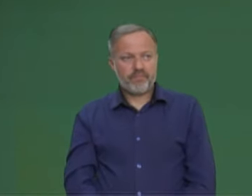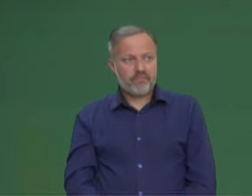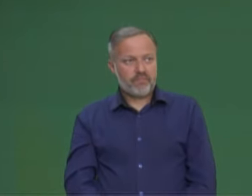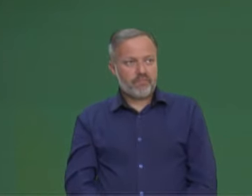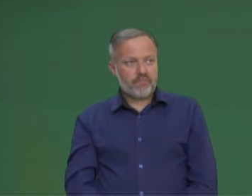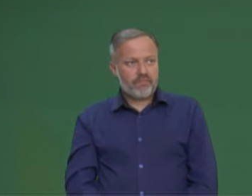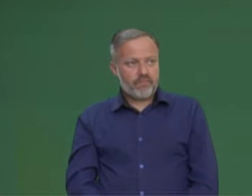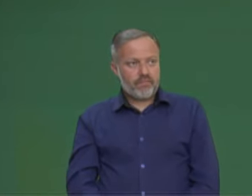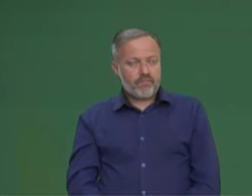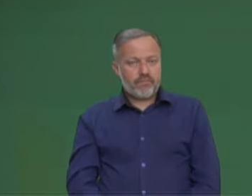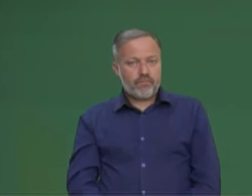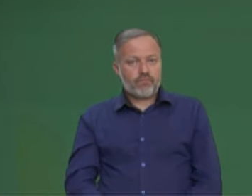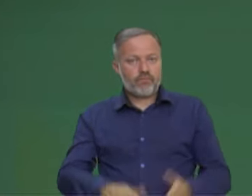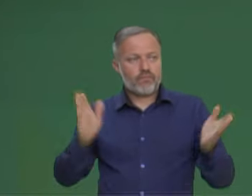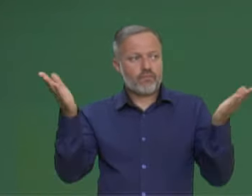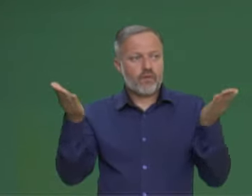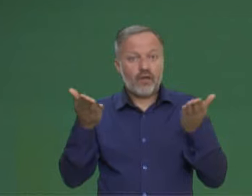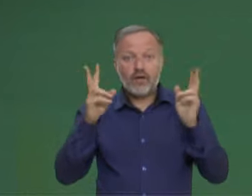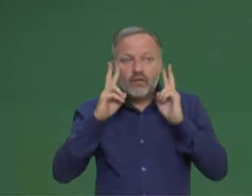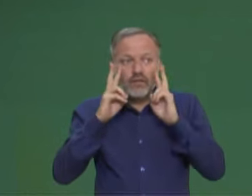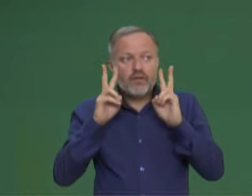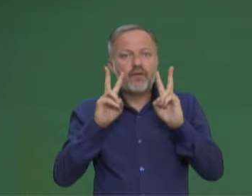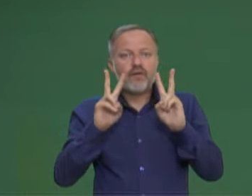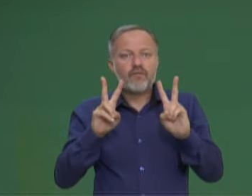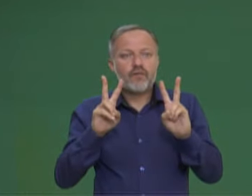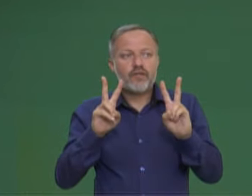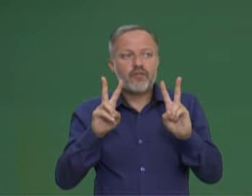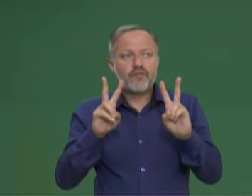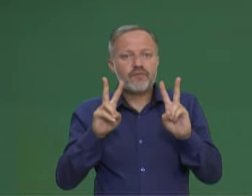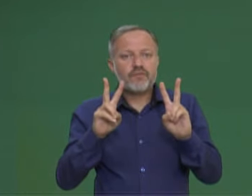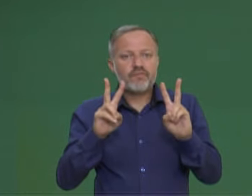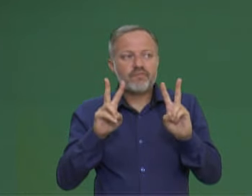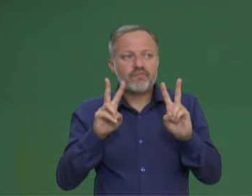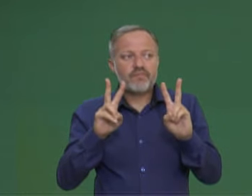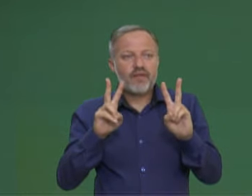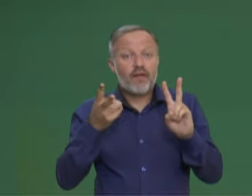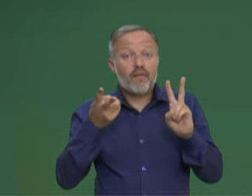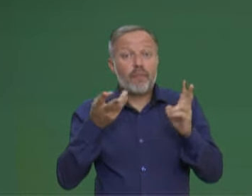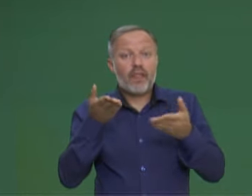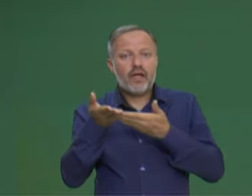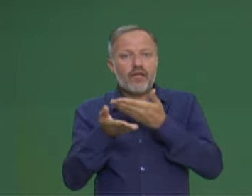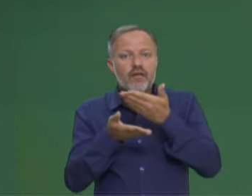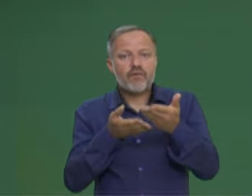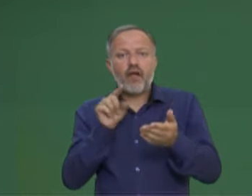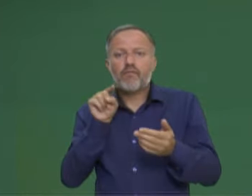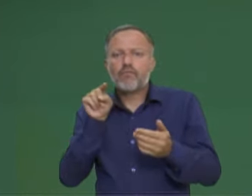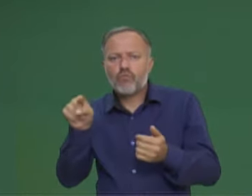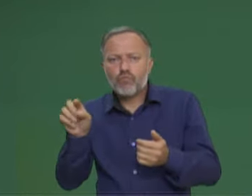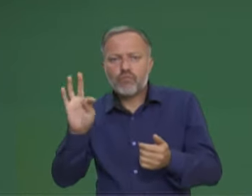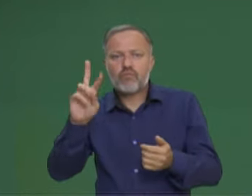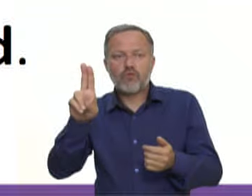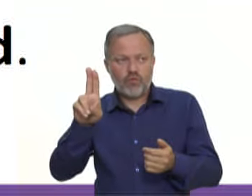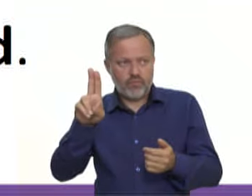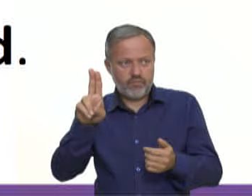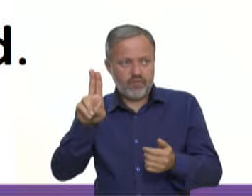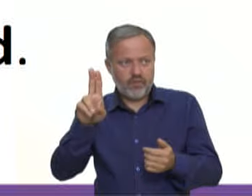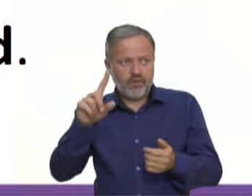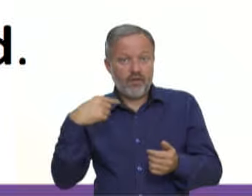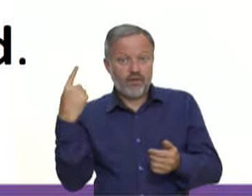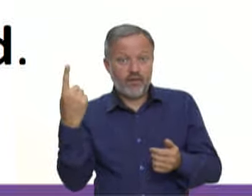del tuteo. Empleo de tuteo. O que seria isso? Está relacionado a tu. Olha lá. Estamos em